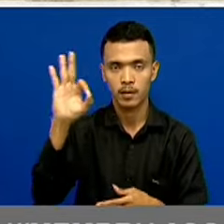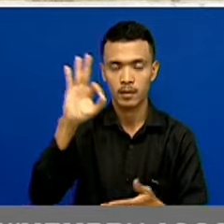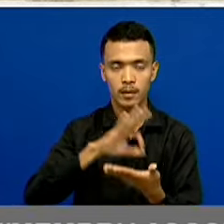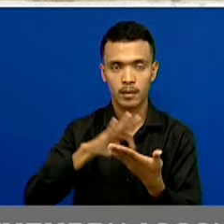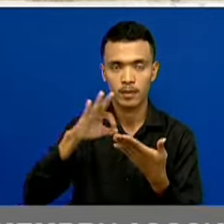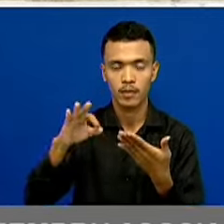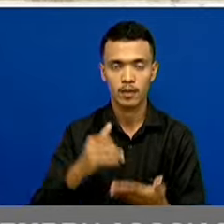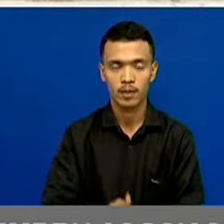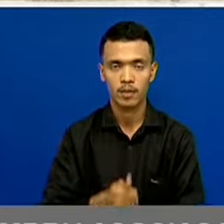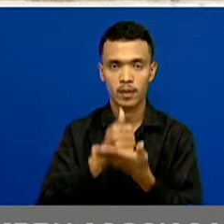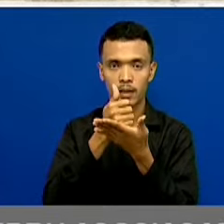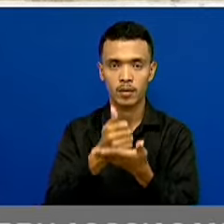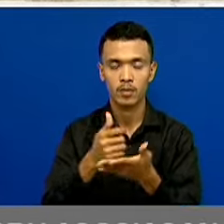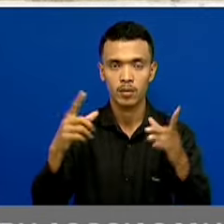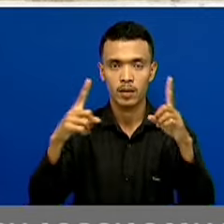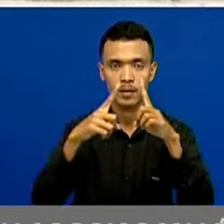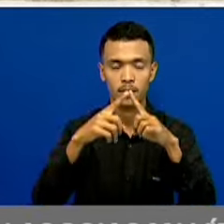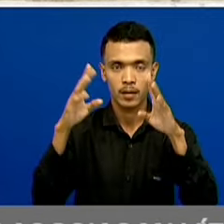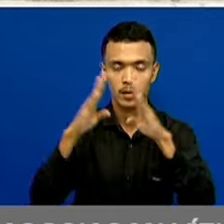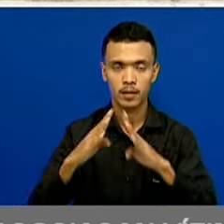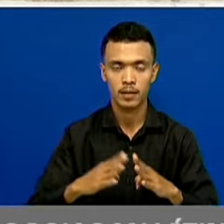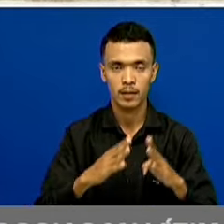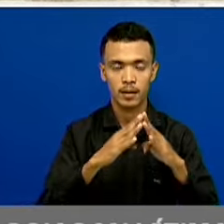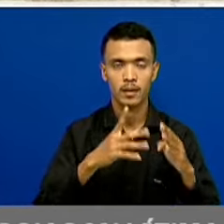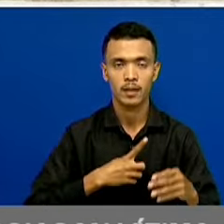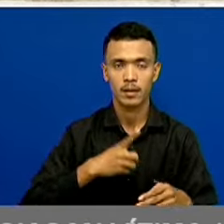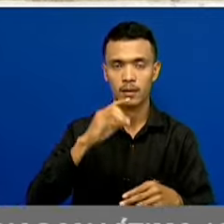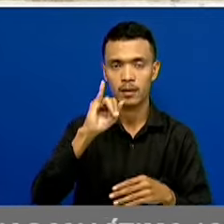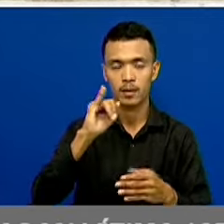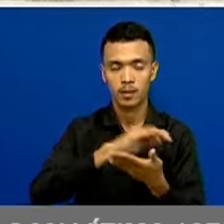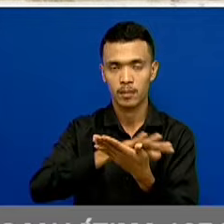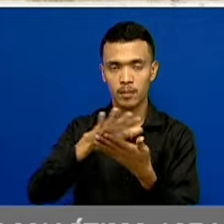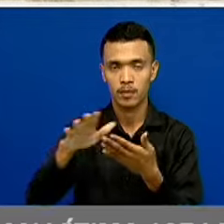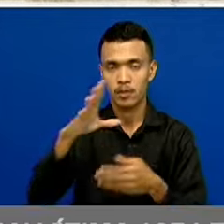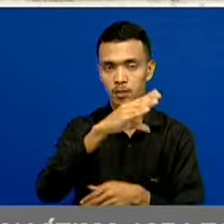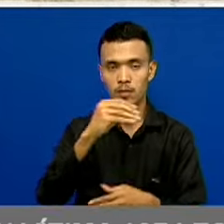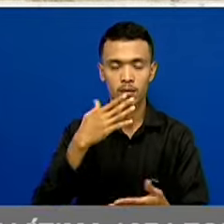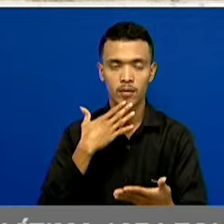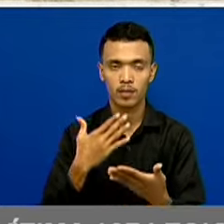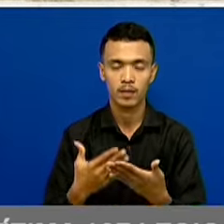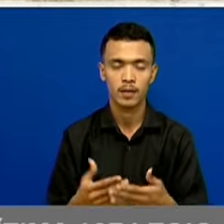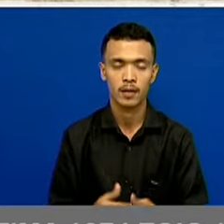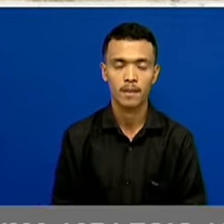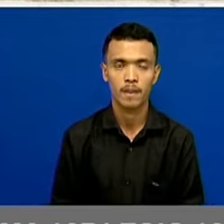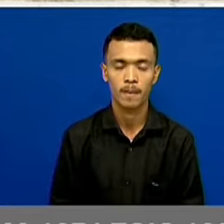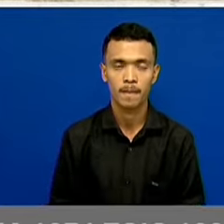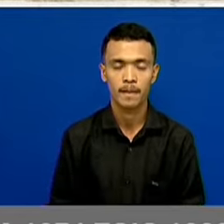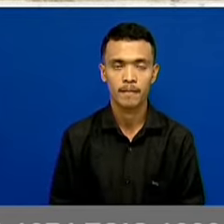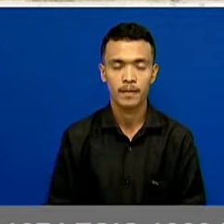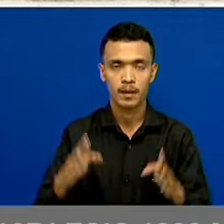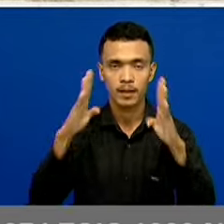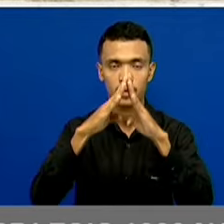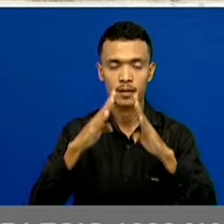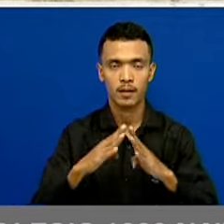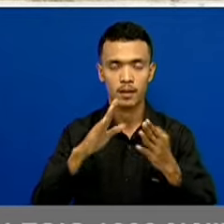Hodi kontribui ba cidade Dili mos no saudável. O 20 telespectadores, hakar atu garante cidade